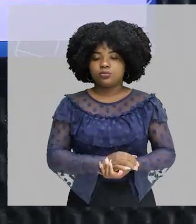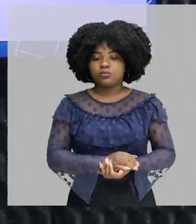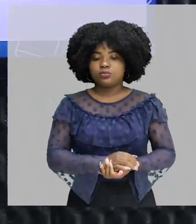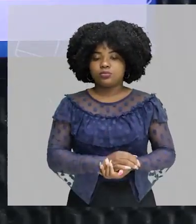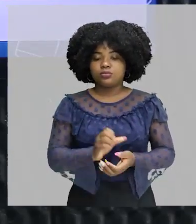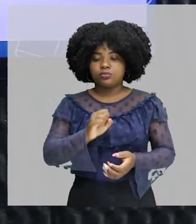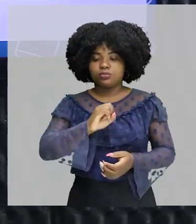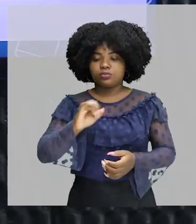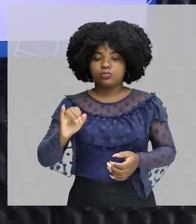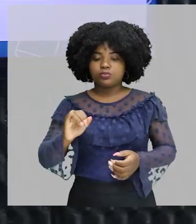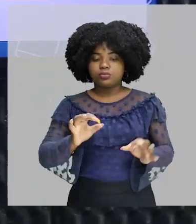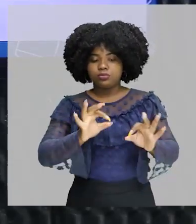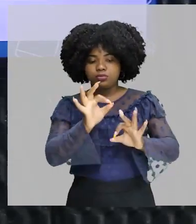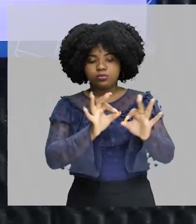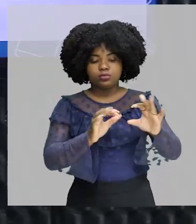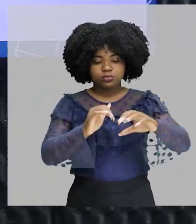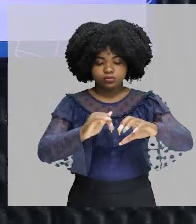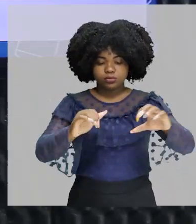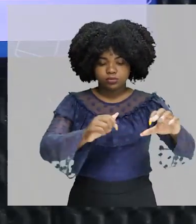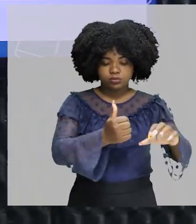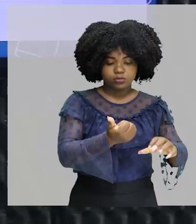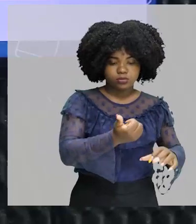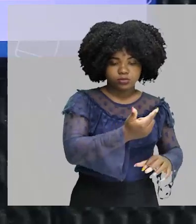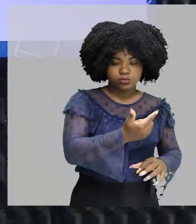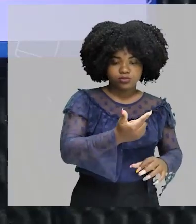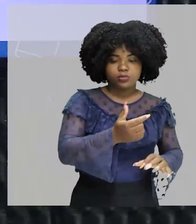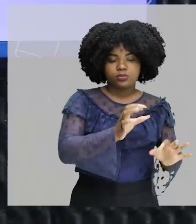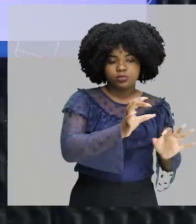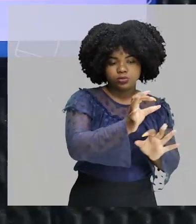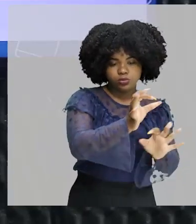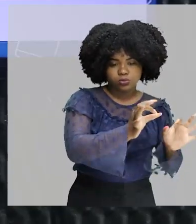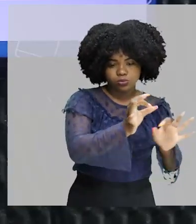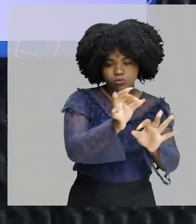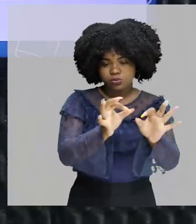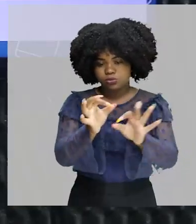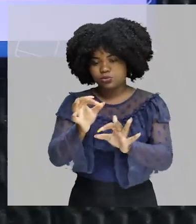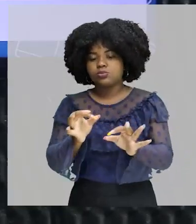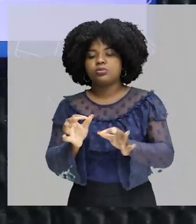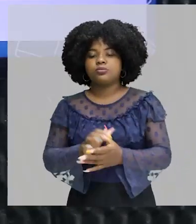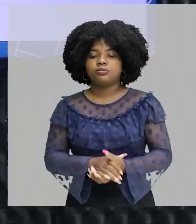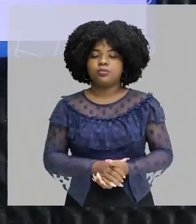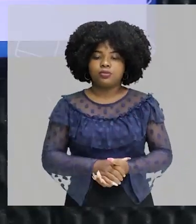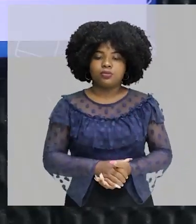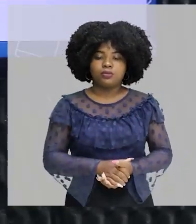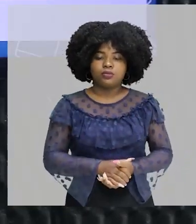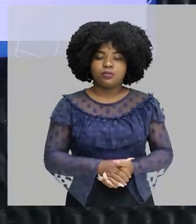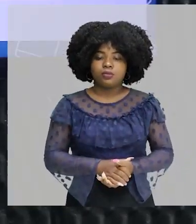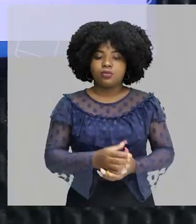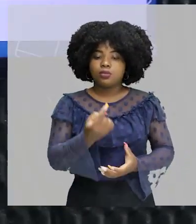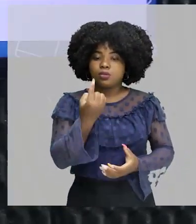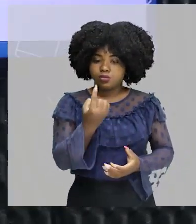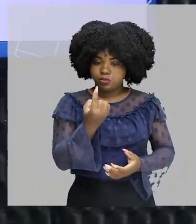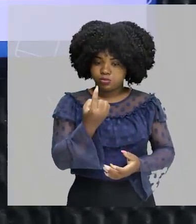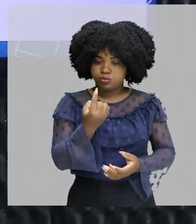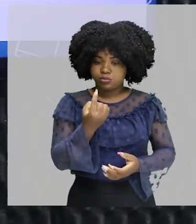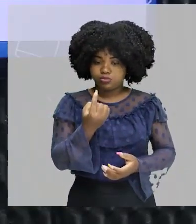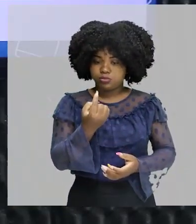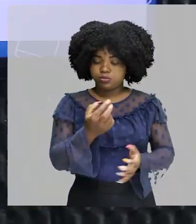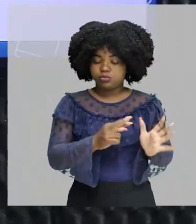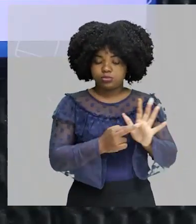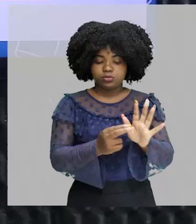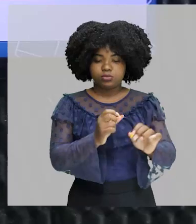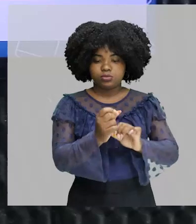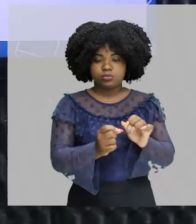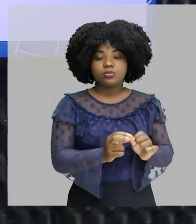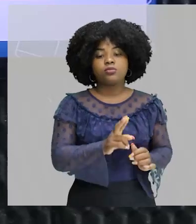em 12 pedaços iguais, em 12 fatias, uma fatia vai corresponder à